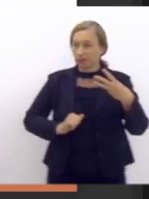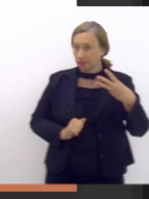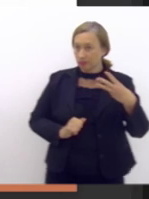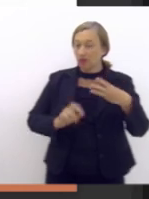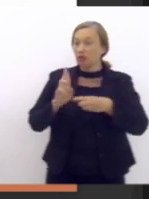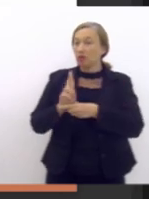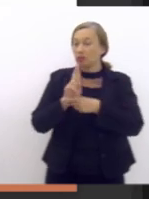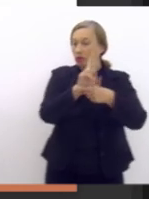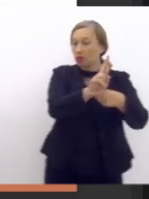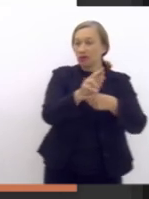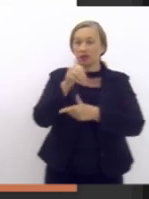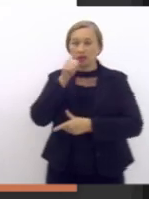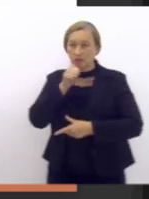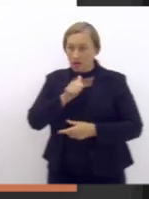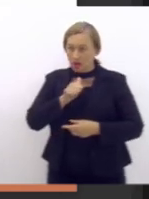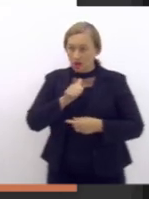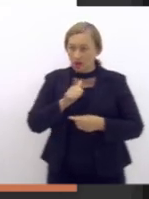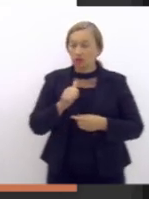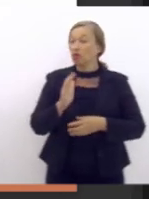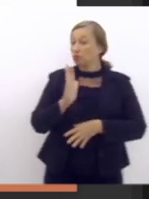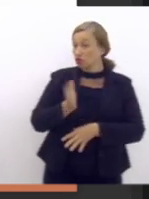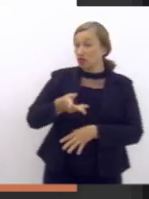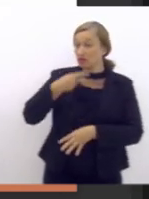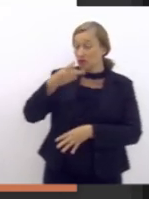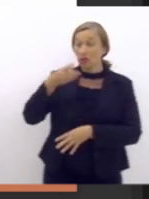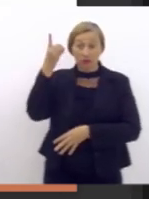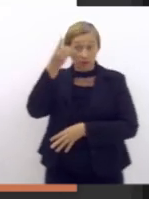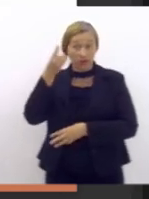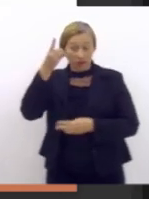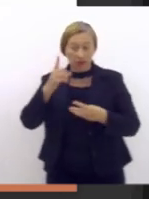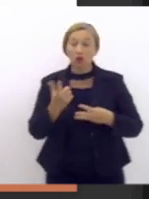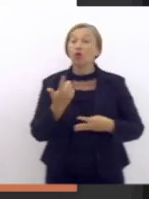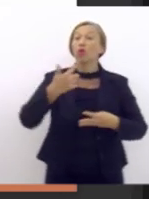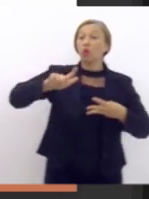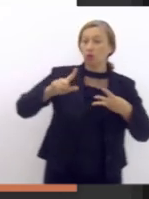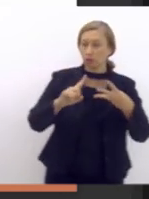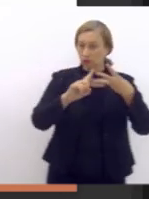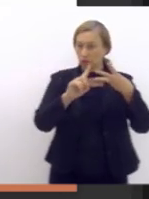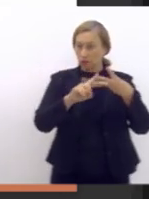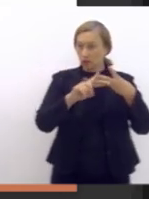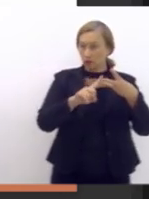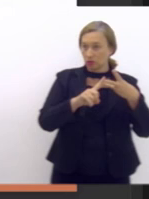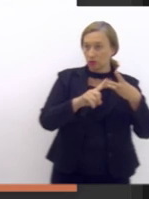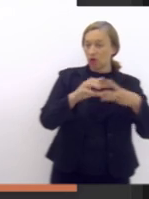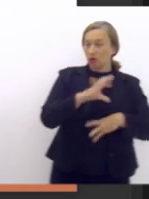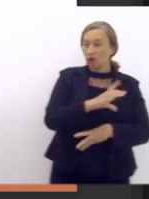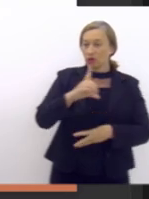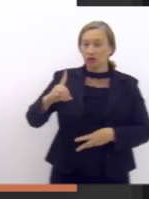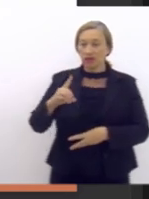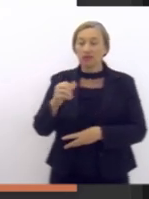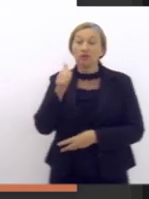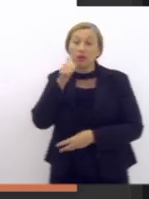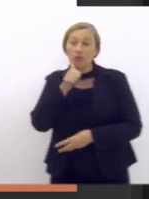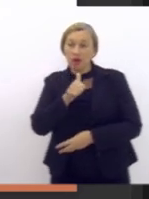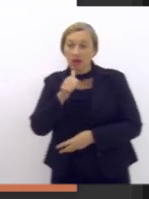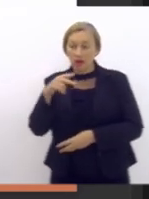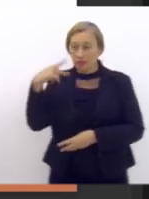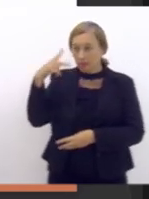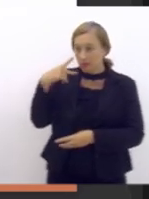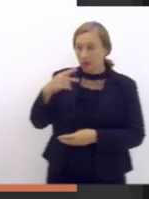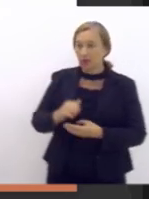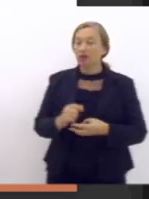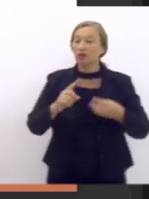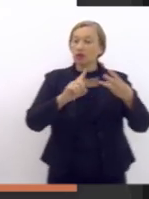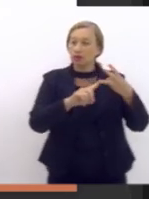a Procuradoria da Mulher, como a deputada já mencionou. Outro dos núcleos é a Coordenação da Bancada Feminina. E o